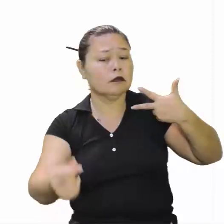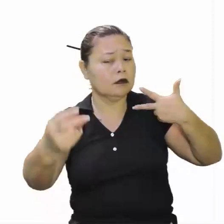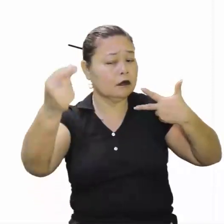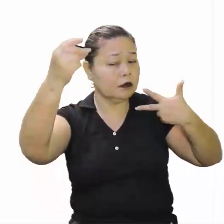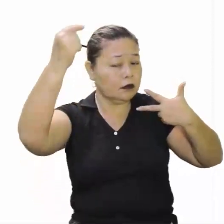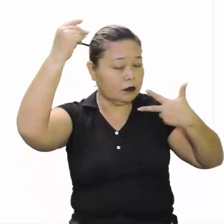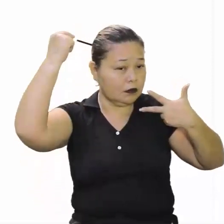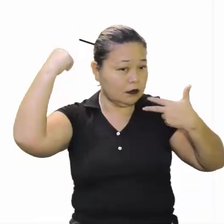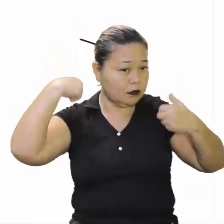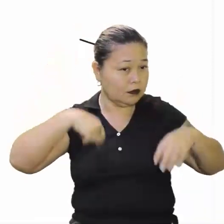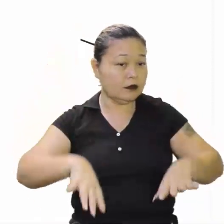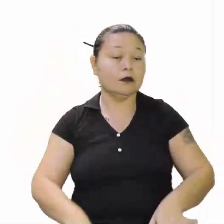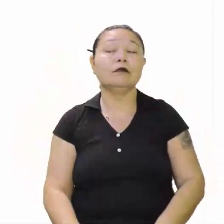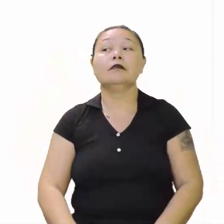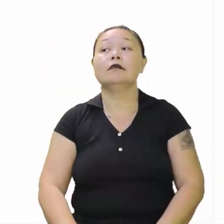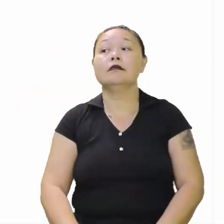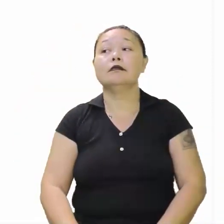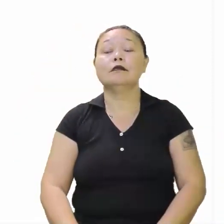antigamente,